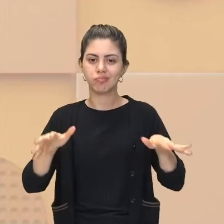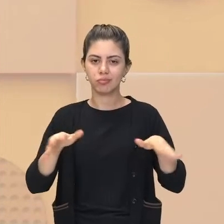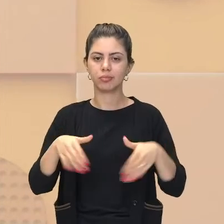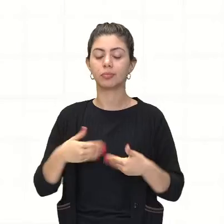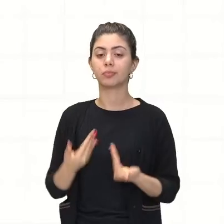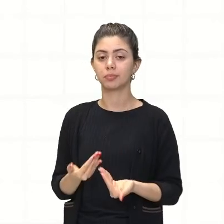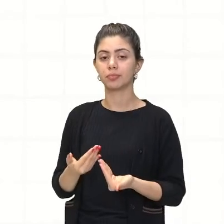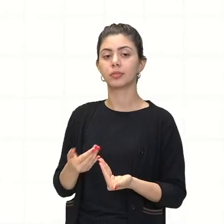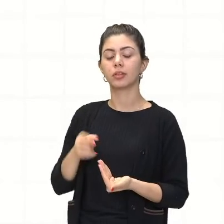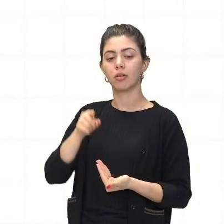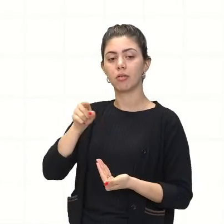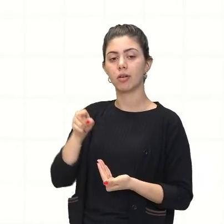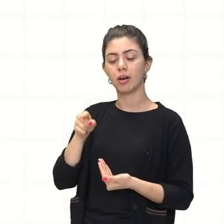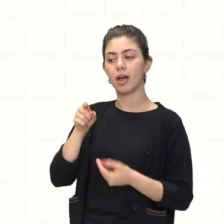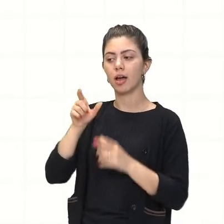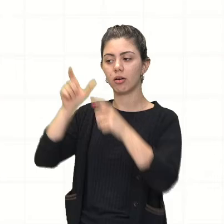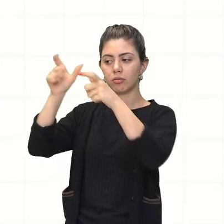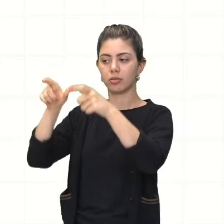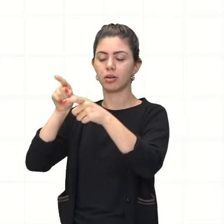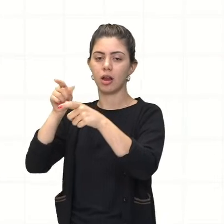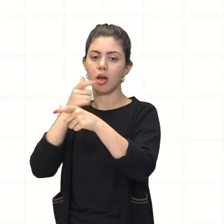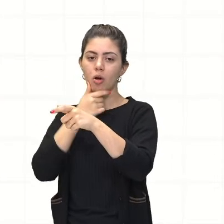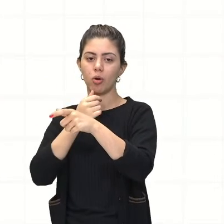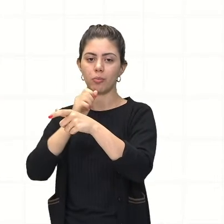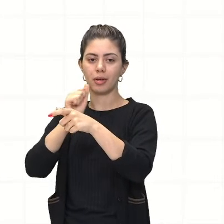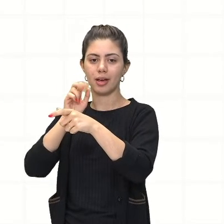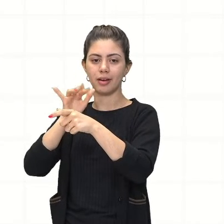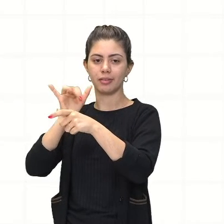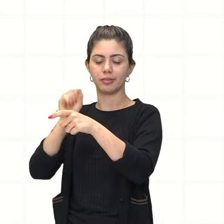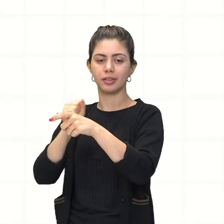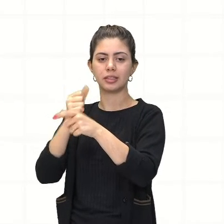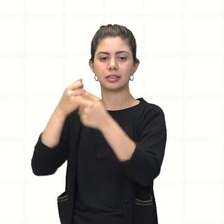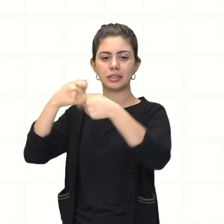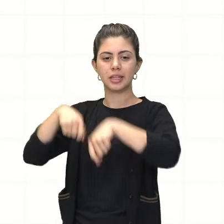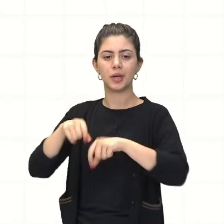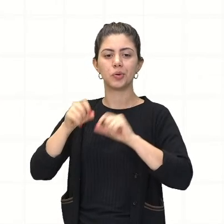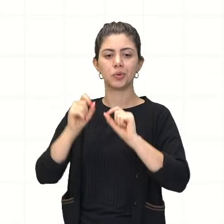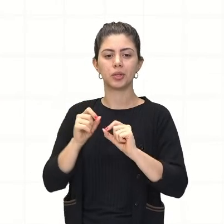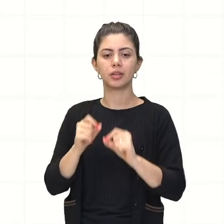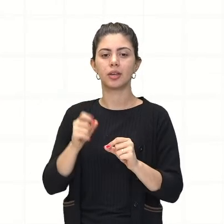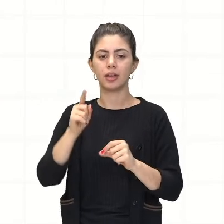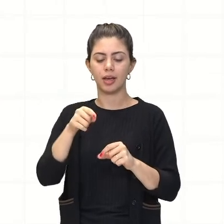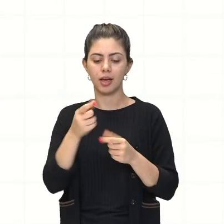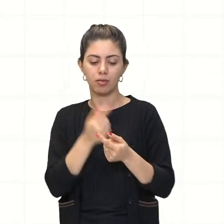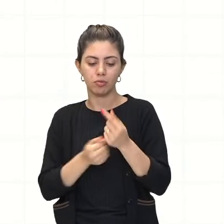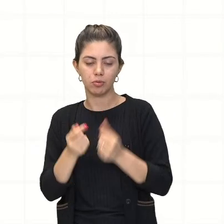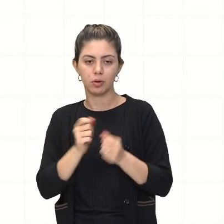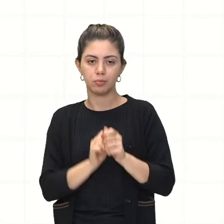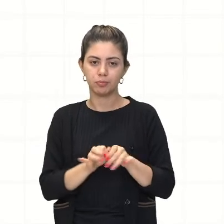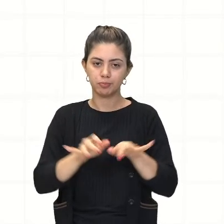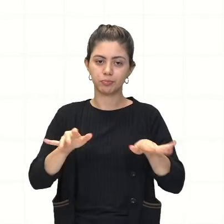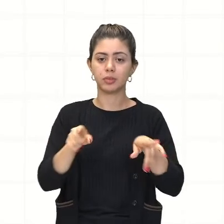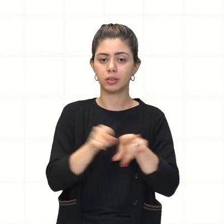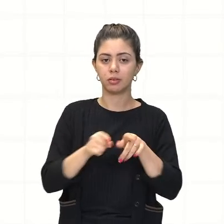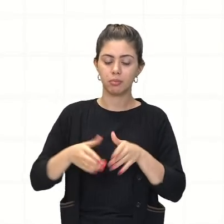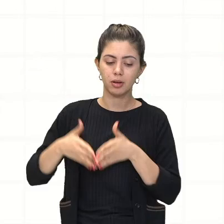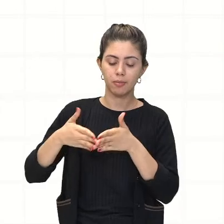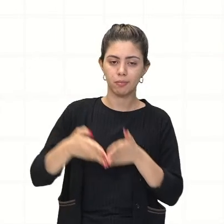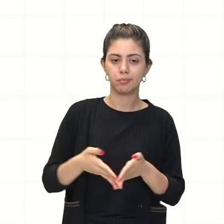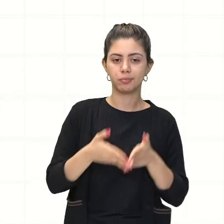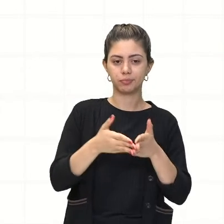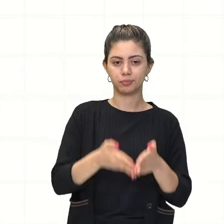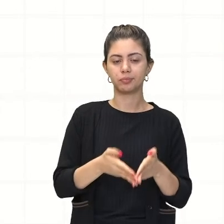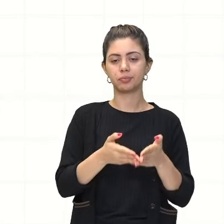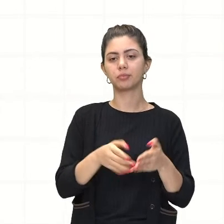disso, a dinastia de Avis promoveu investimentos no crescimento dos setores comerciais e marítimos. É